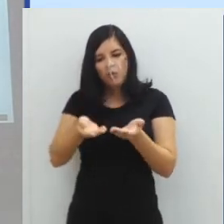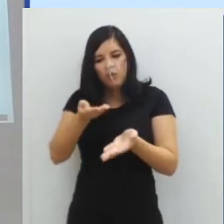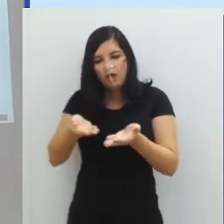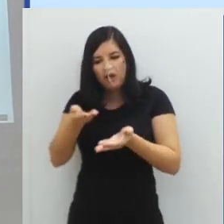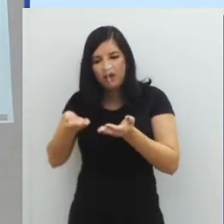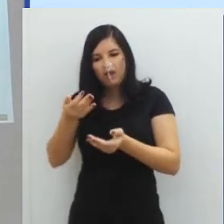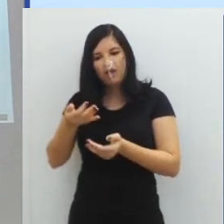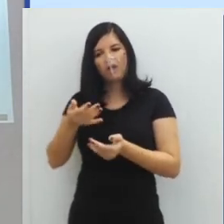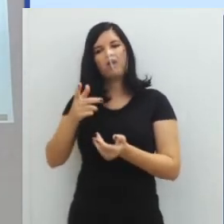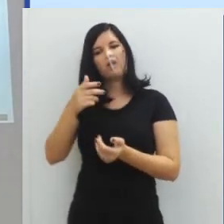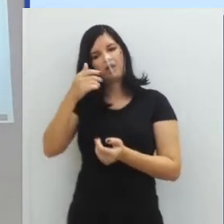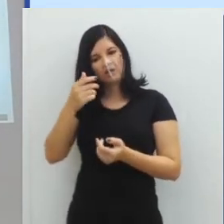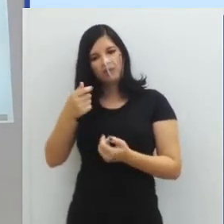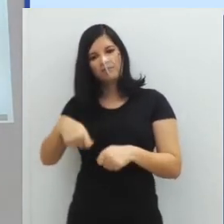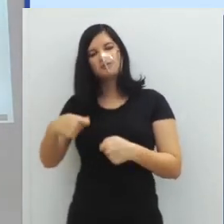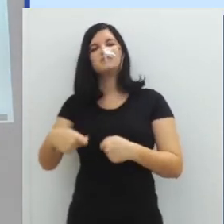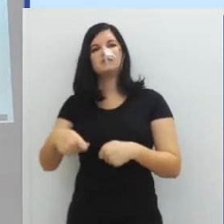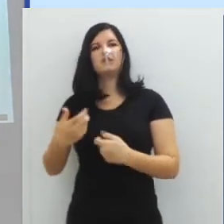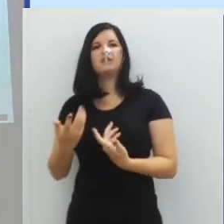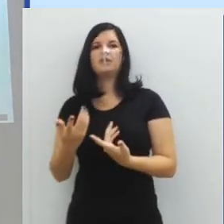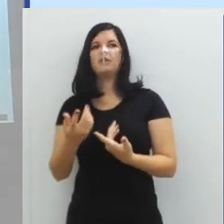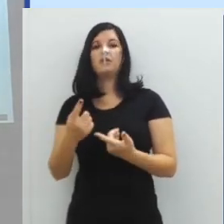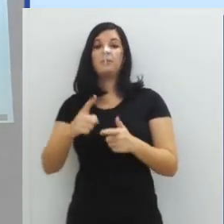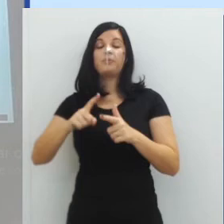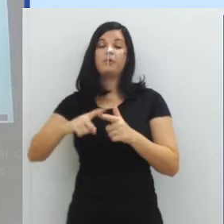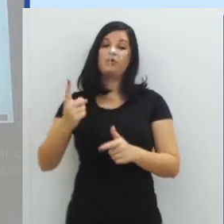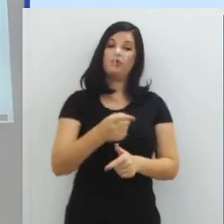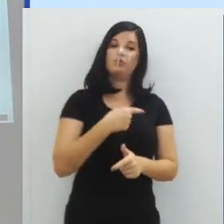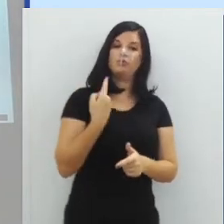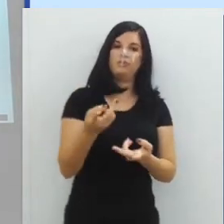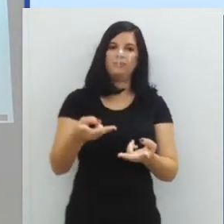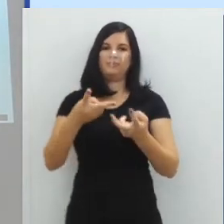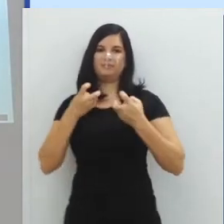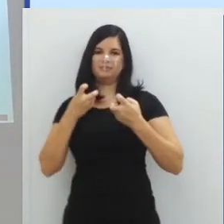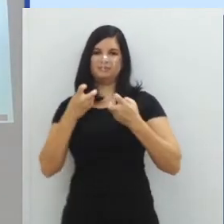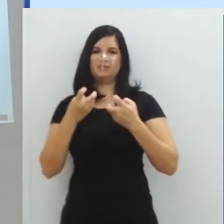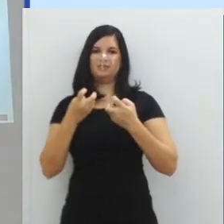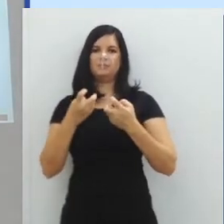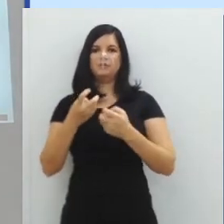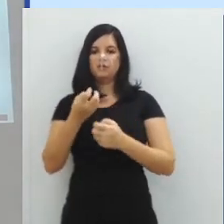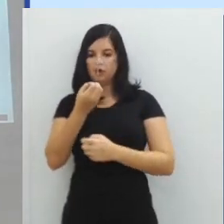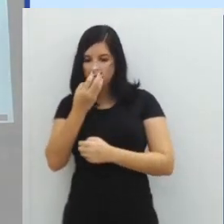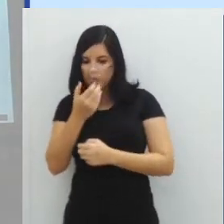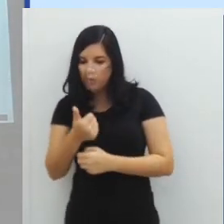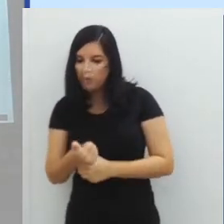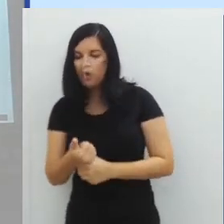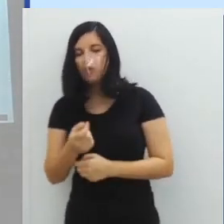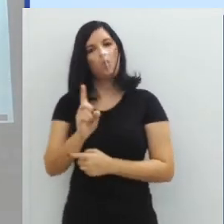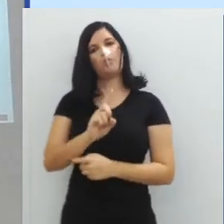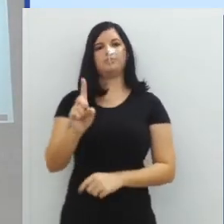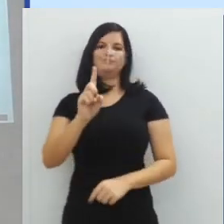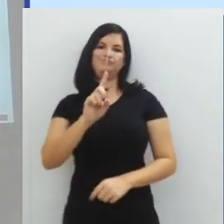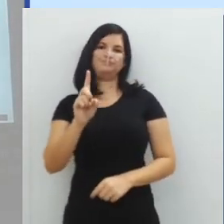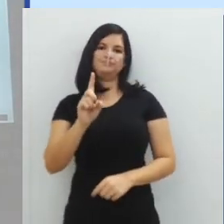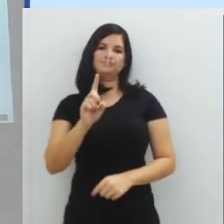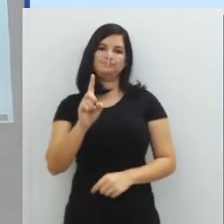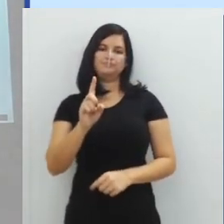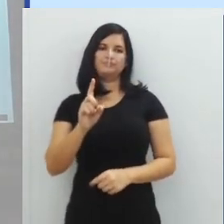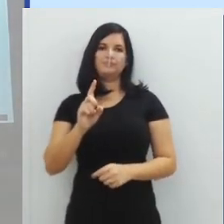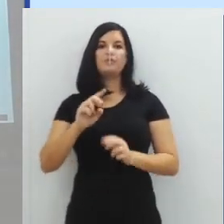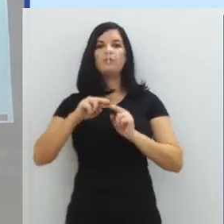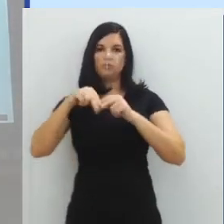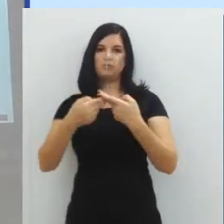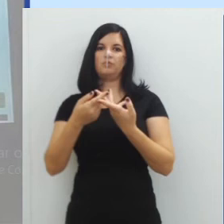vai ter noção de quanto a solução ela vai ser boa para a gente ou não, por conta